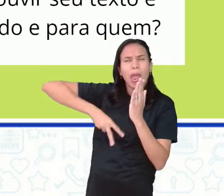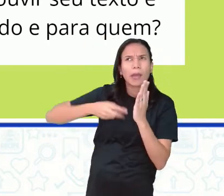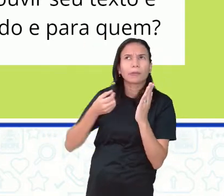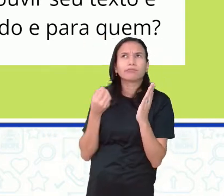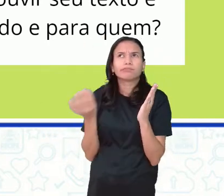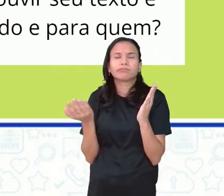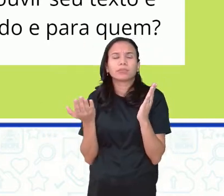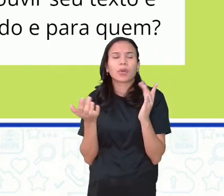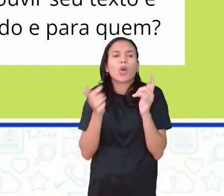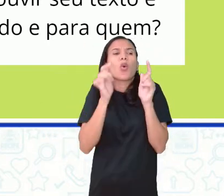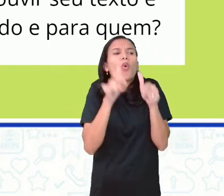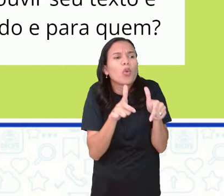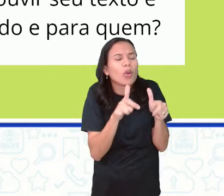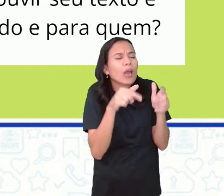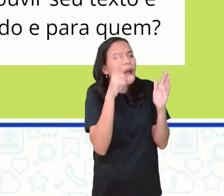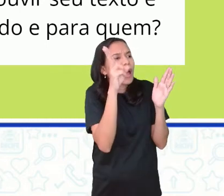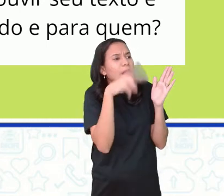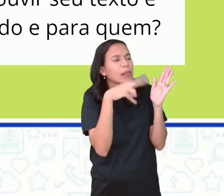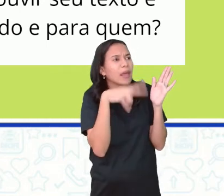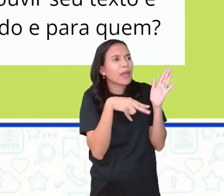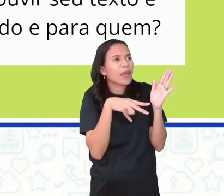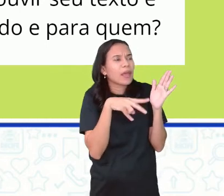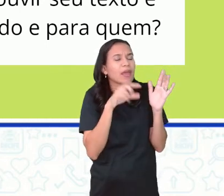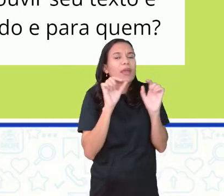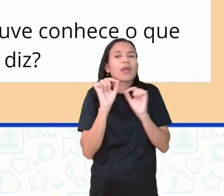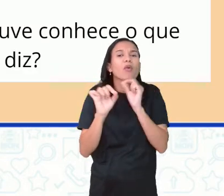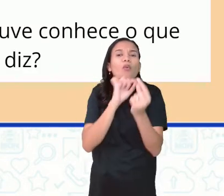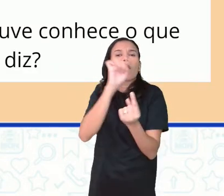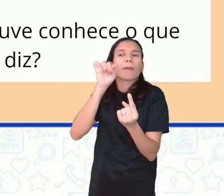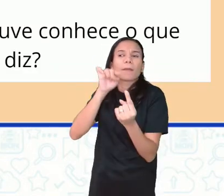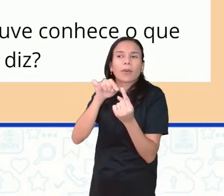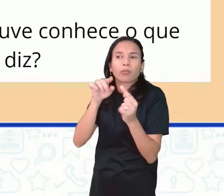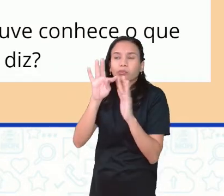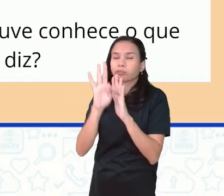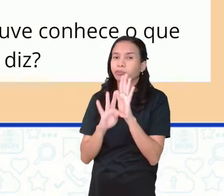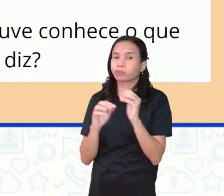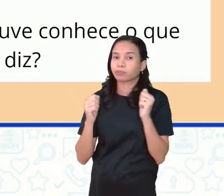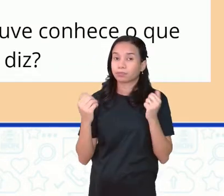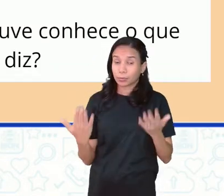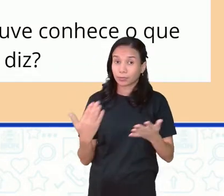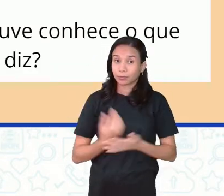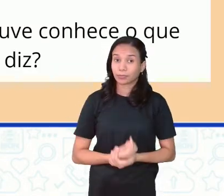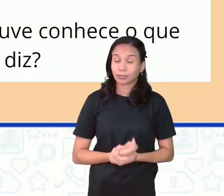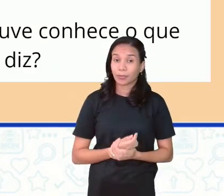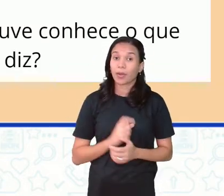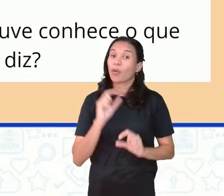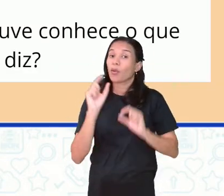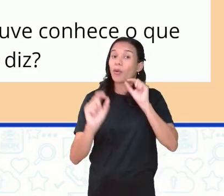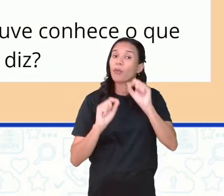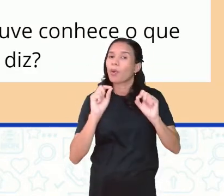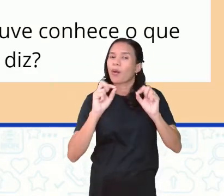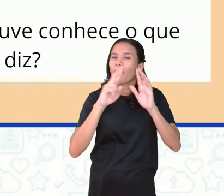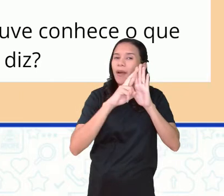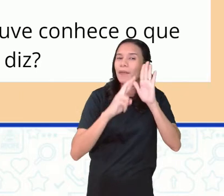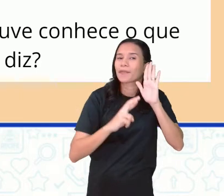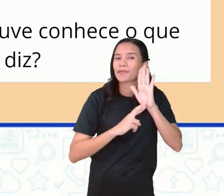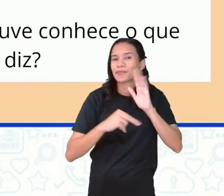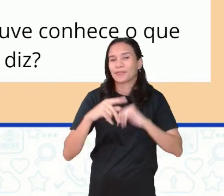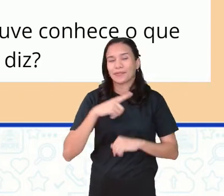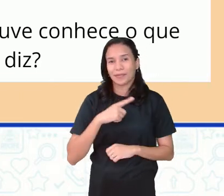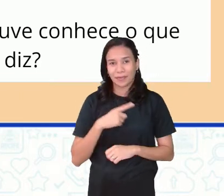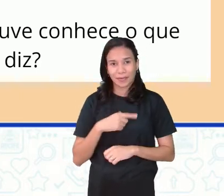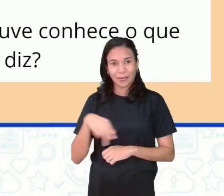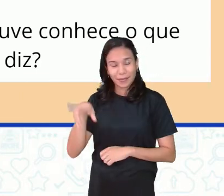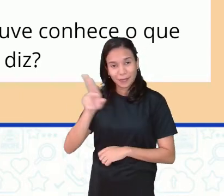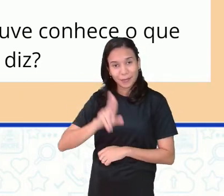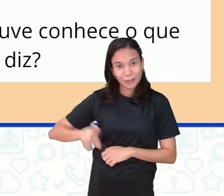e onde vai ser lido e para quem? Em que registro, então, você deve